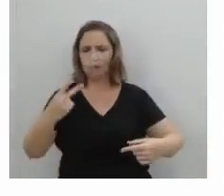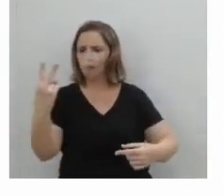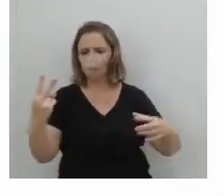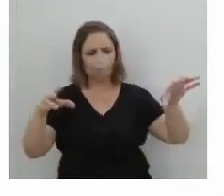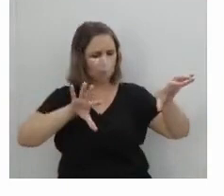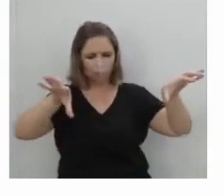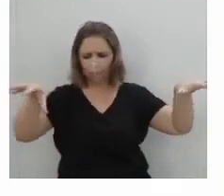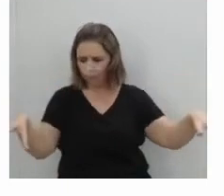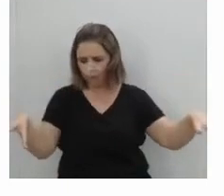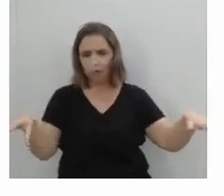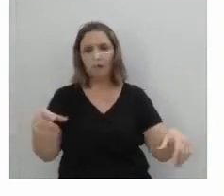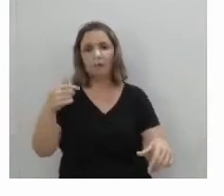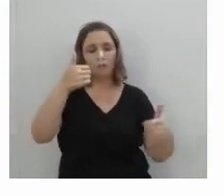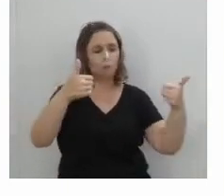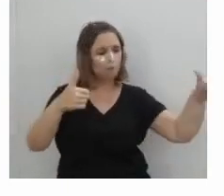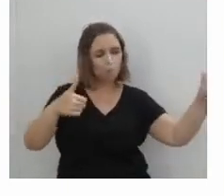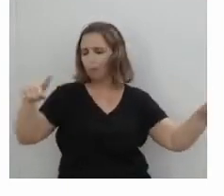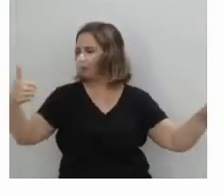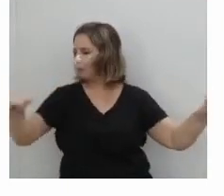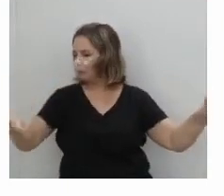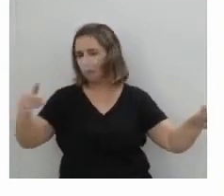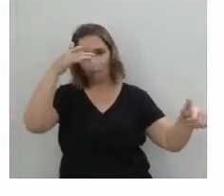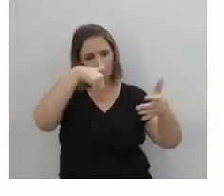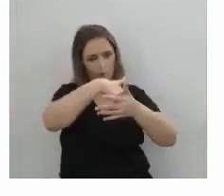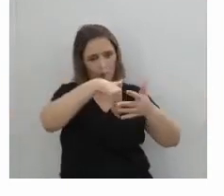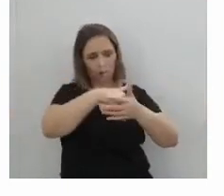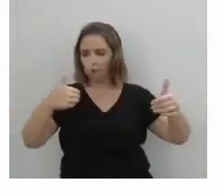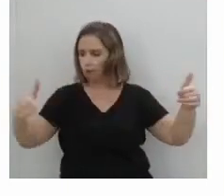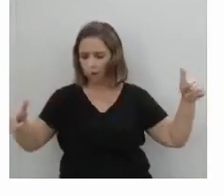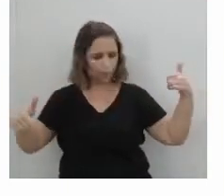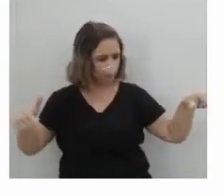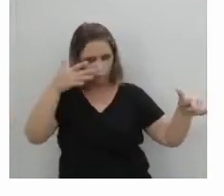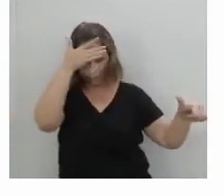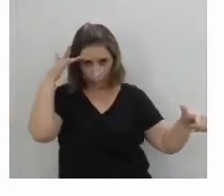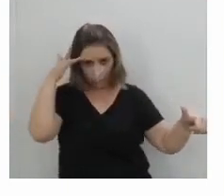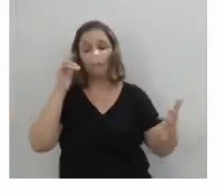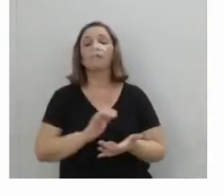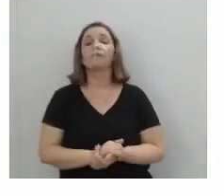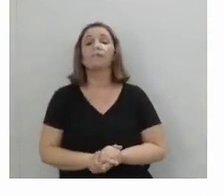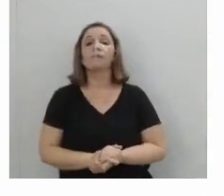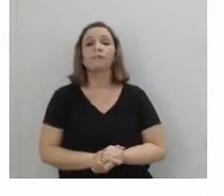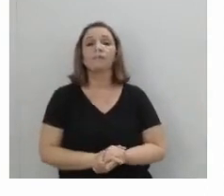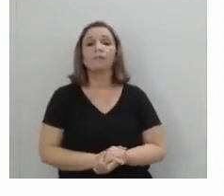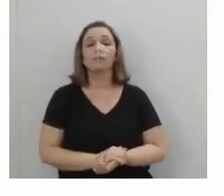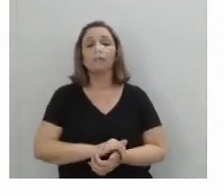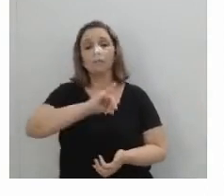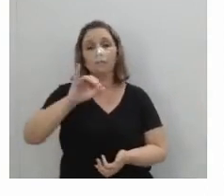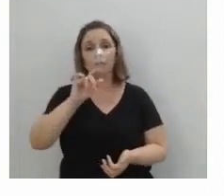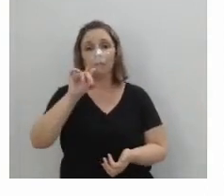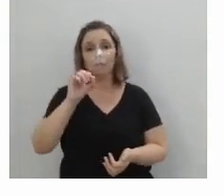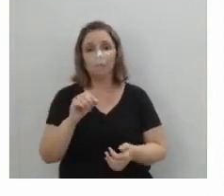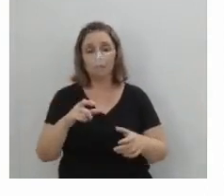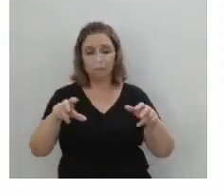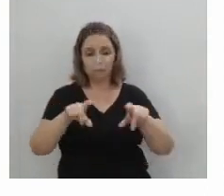times, composto por 11 jogadores em cada equipe, ok? O jogo é realizado